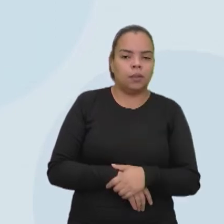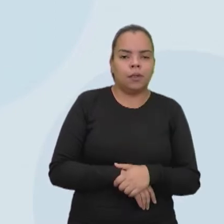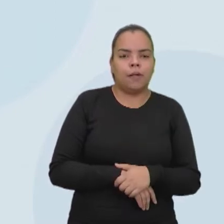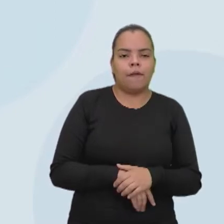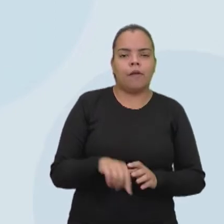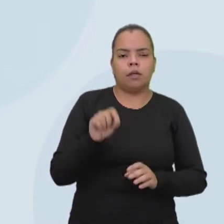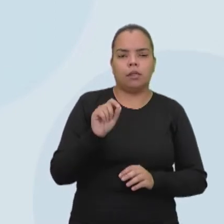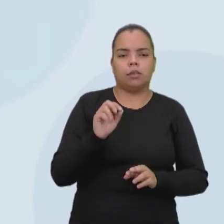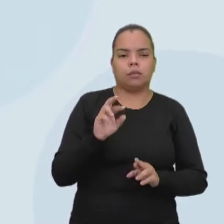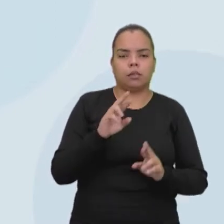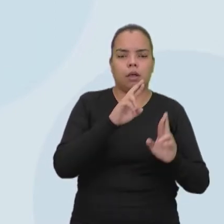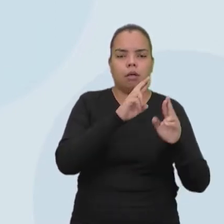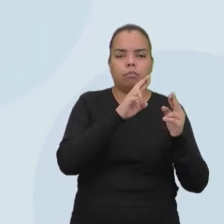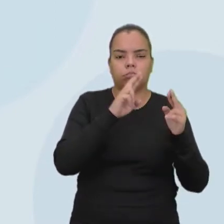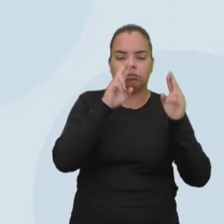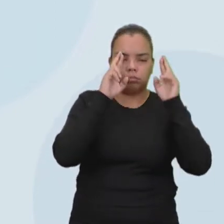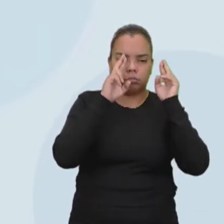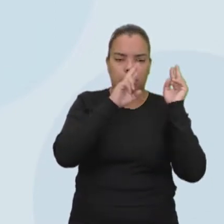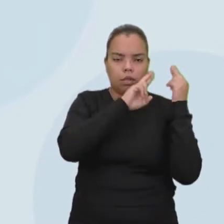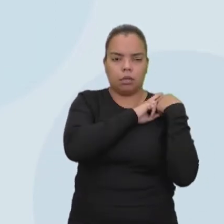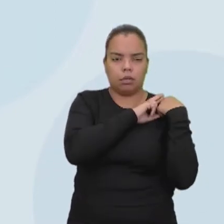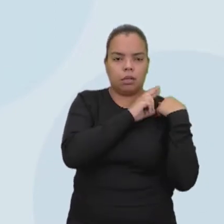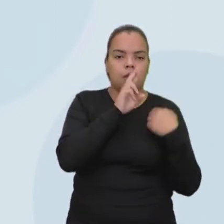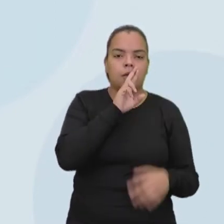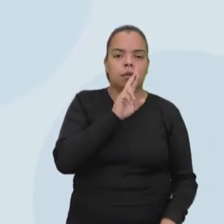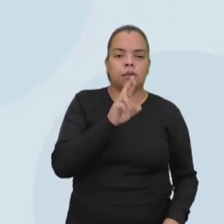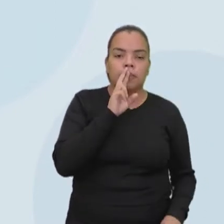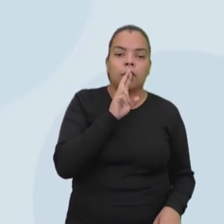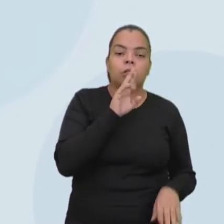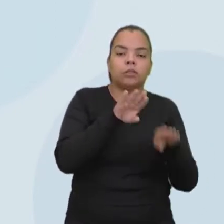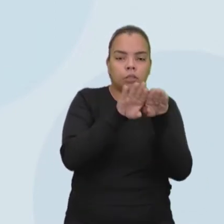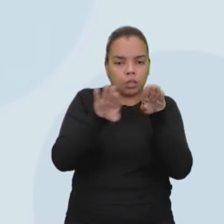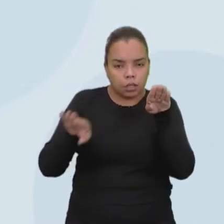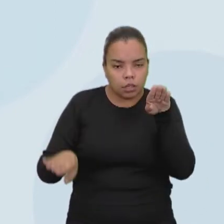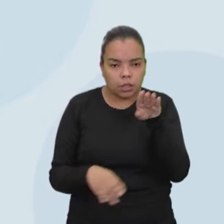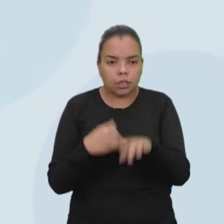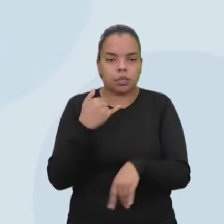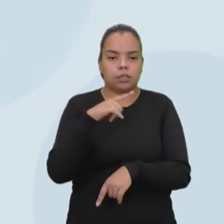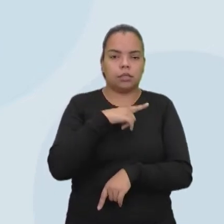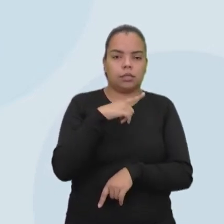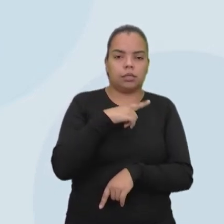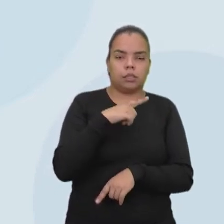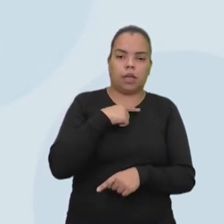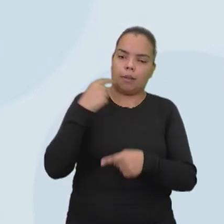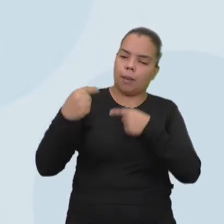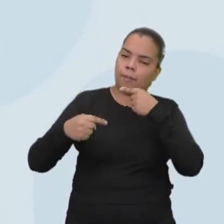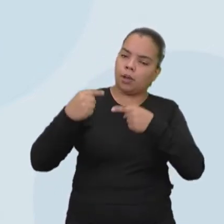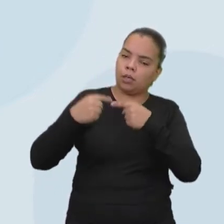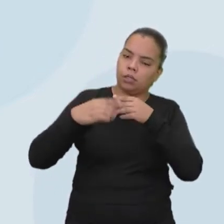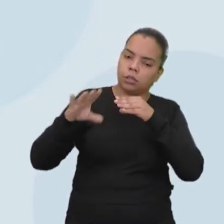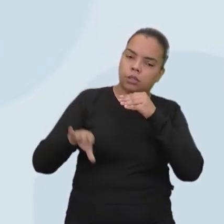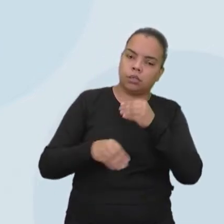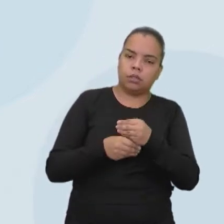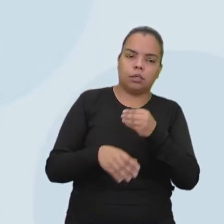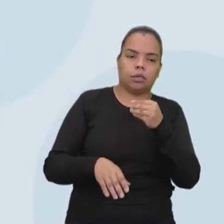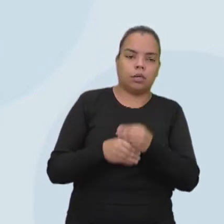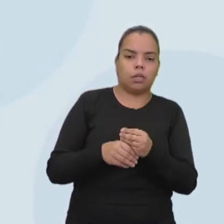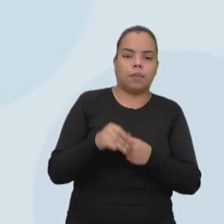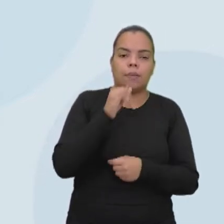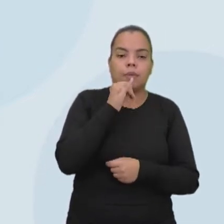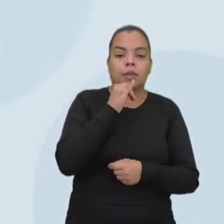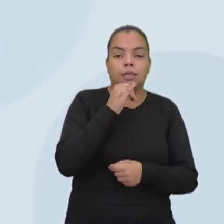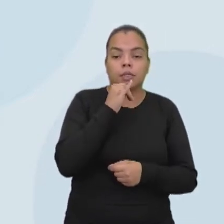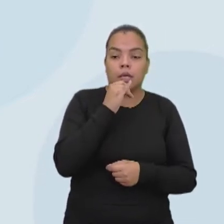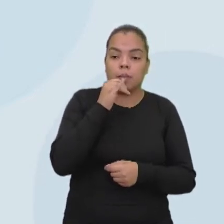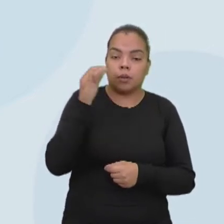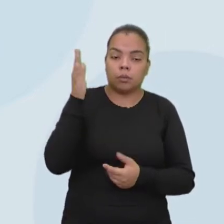resolve desigualdades no mercado de trabalho se tiver uma política integrada, por exemplo, de creche, porque a gente sabe que um dos